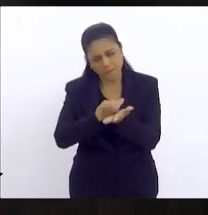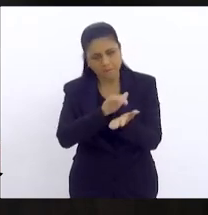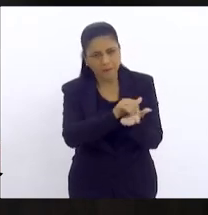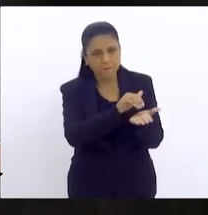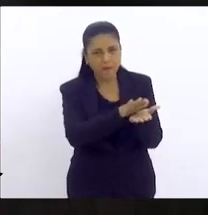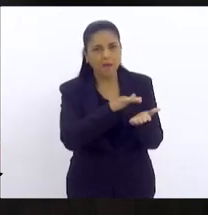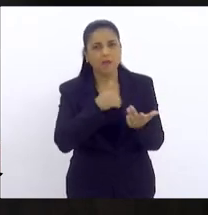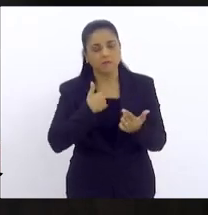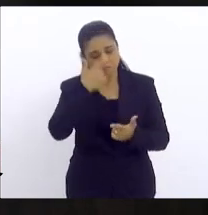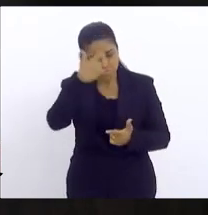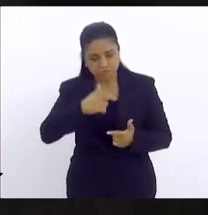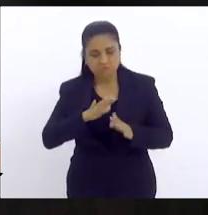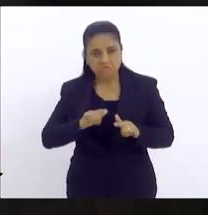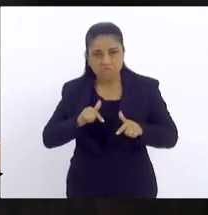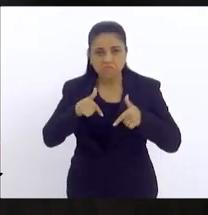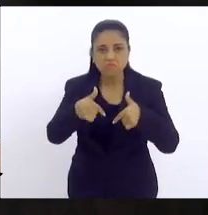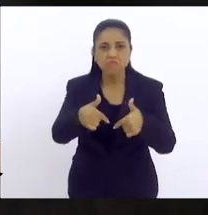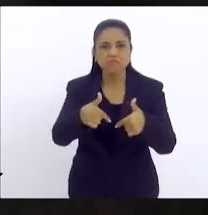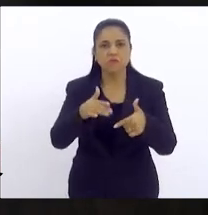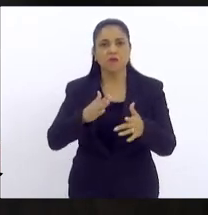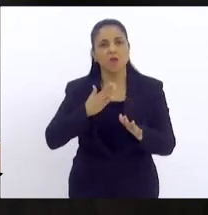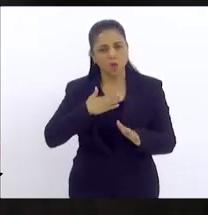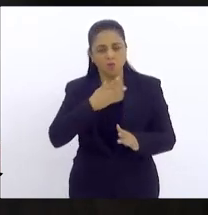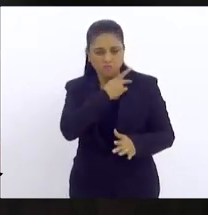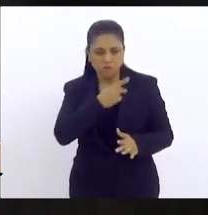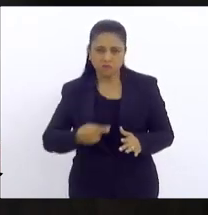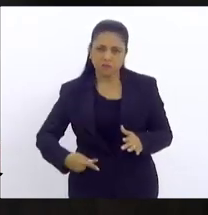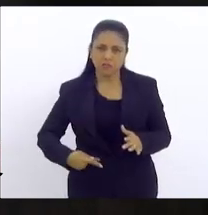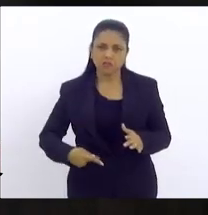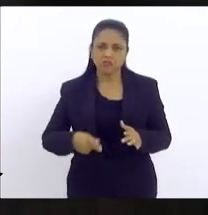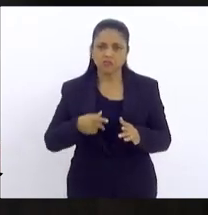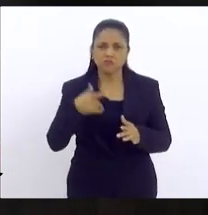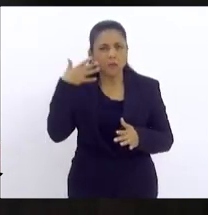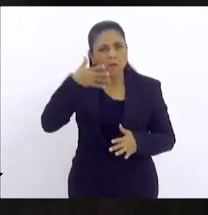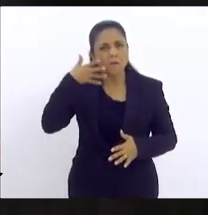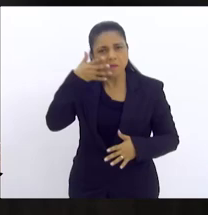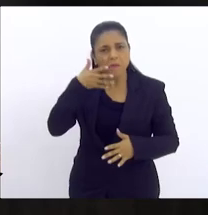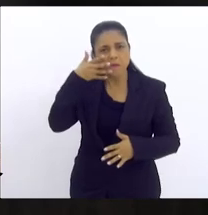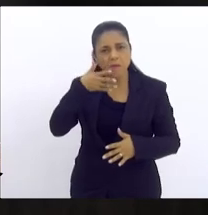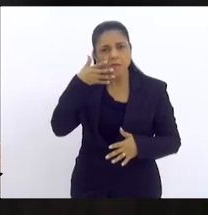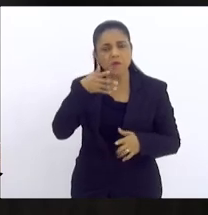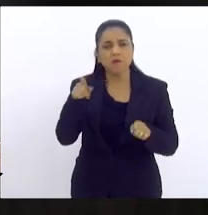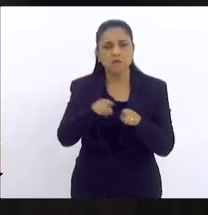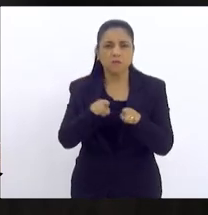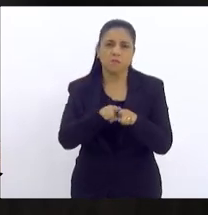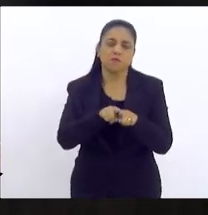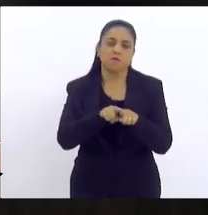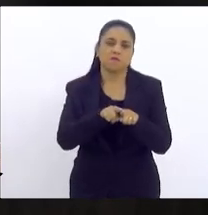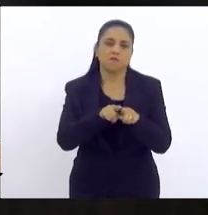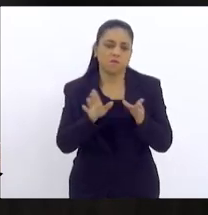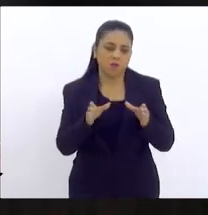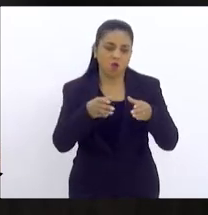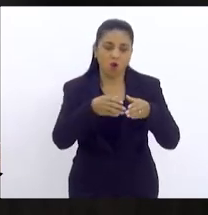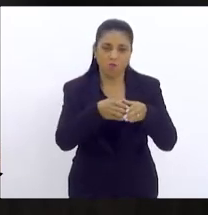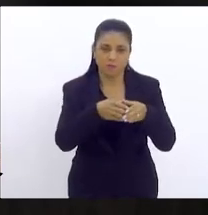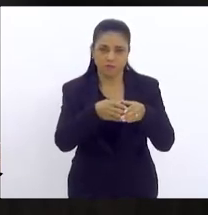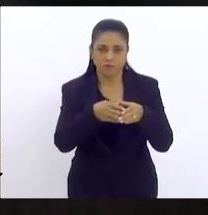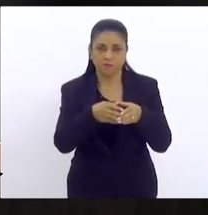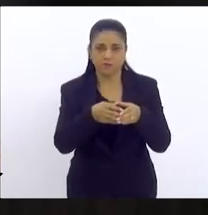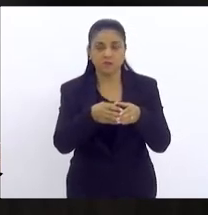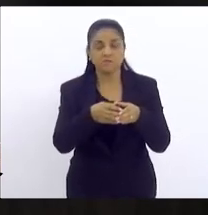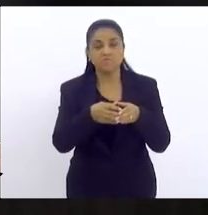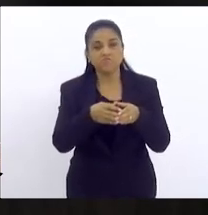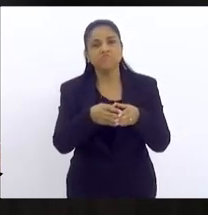tenho certeza que eu posso falar pelo pelo presidente pelos demais componentes dessa dessa comissão Então tem que pancar